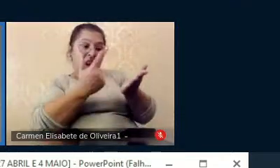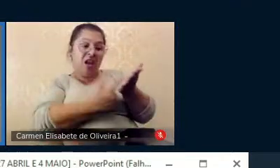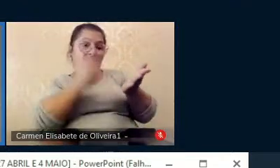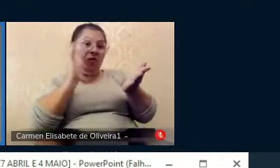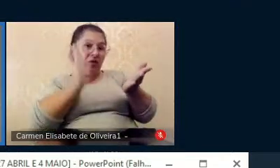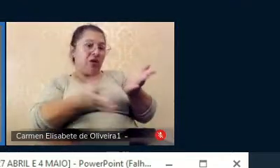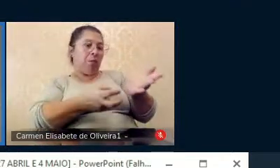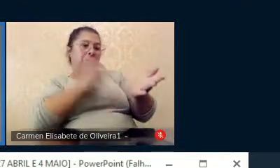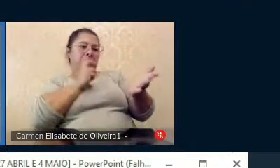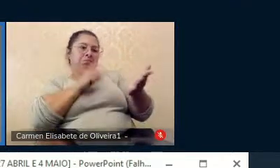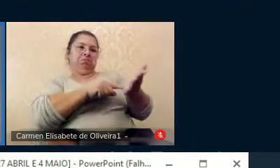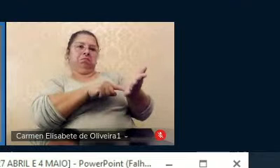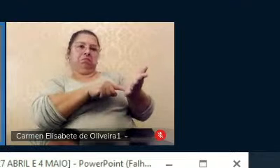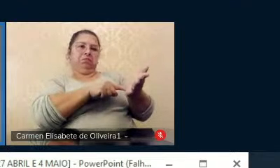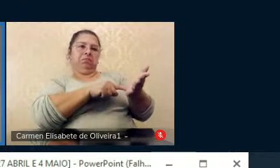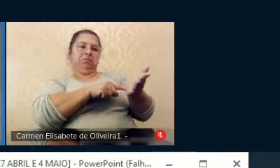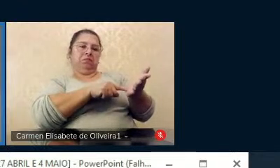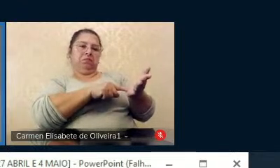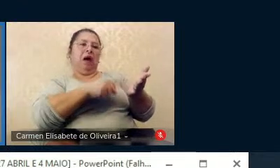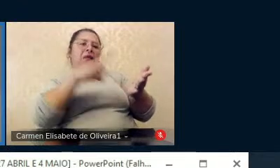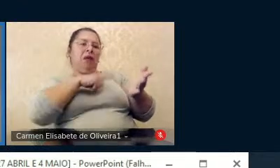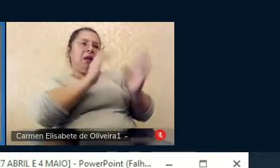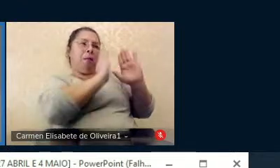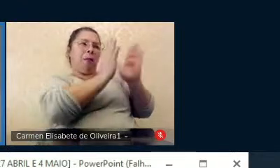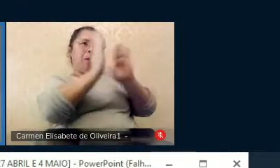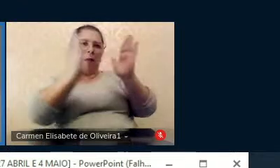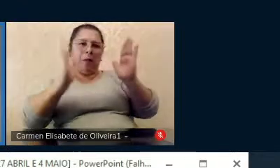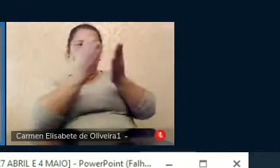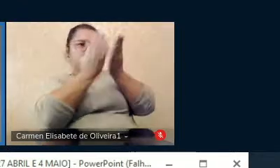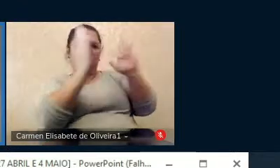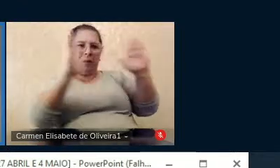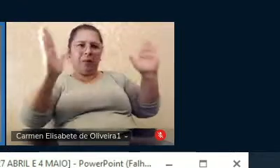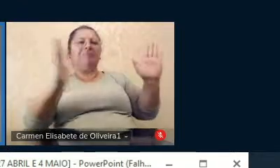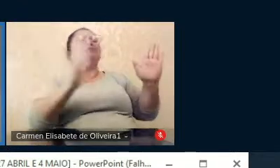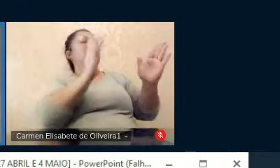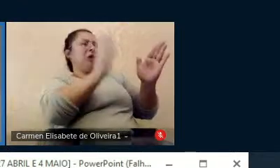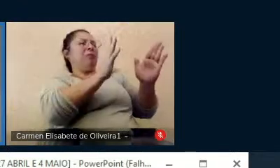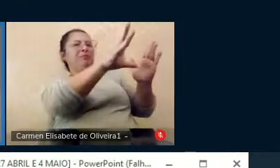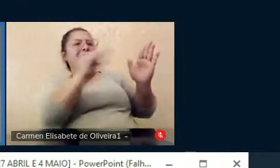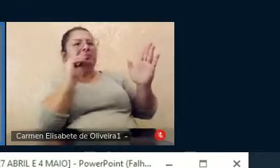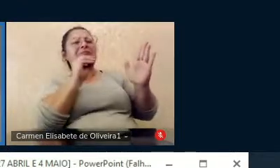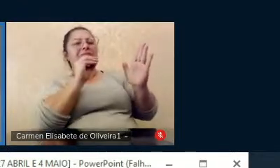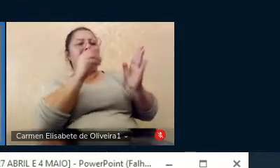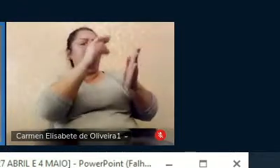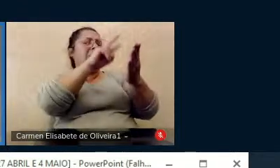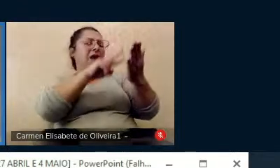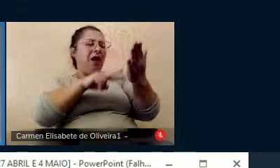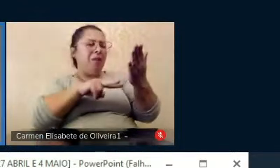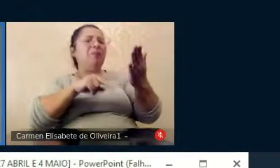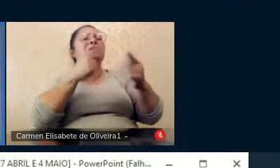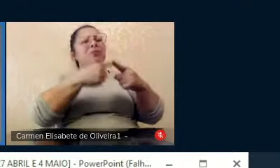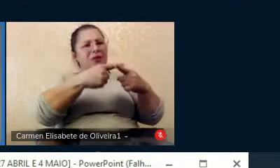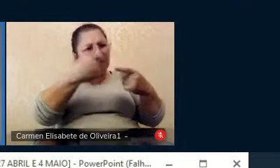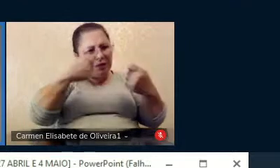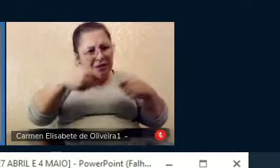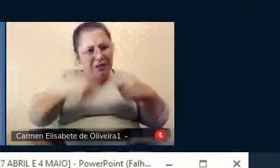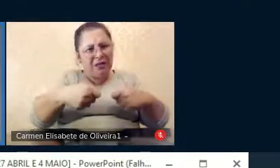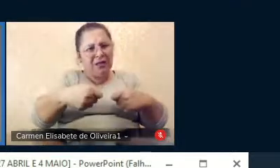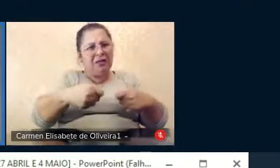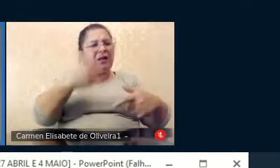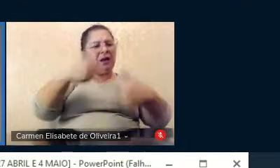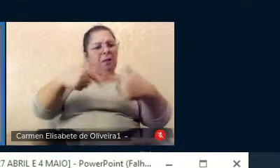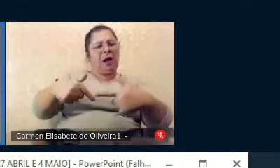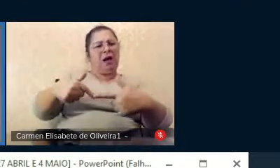viu antes, que a gente retira na biblioteca, que a gente faz aquela leitura porque tem que fazer um